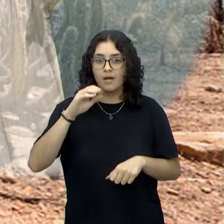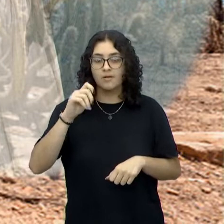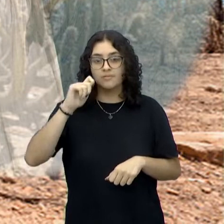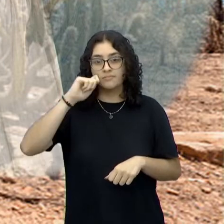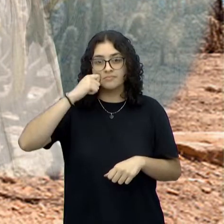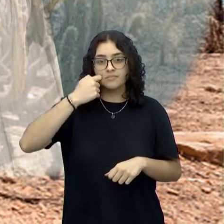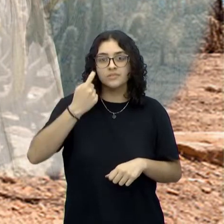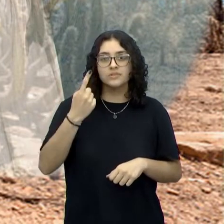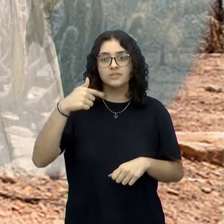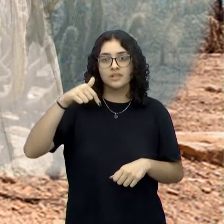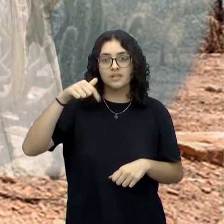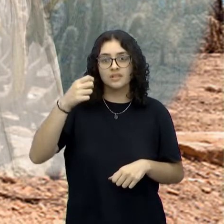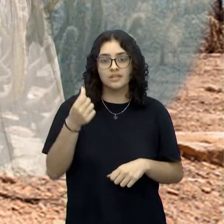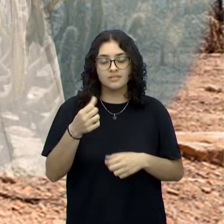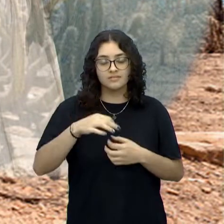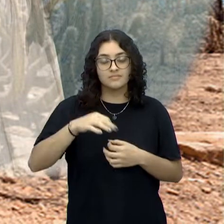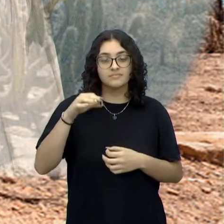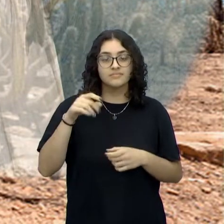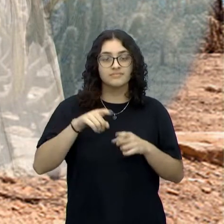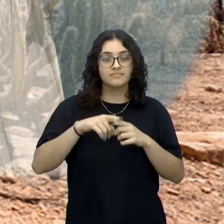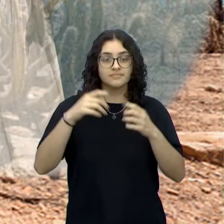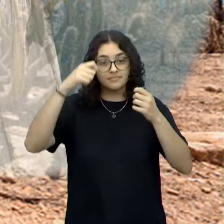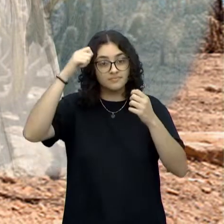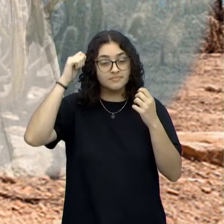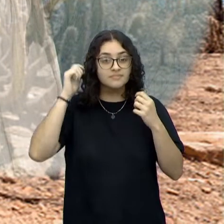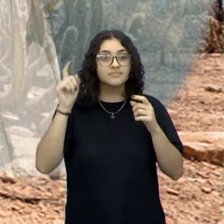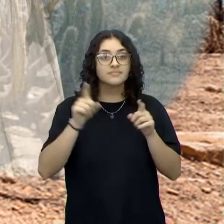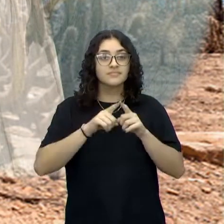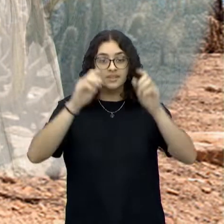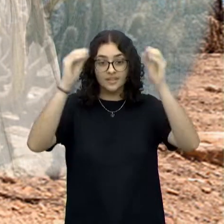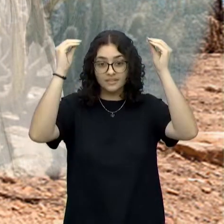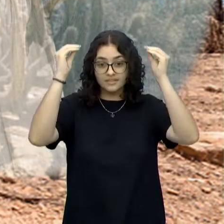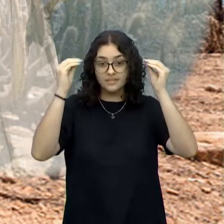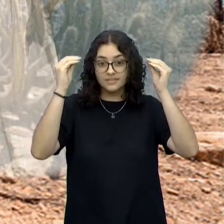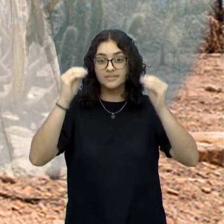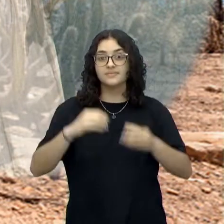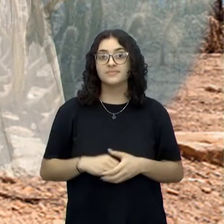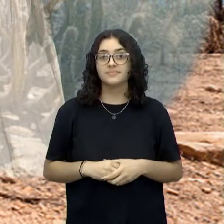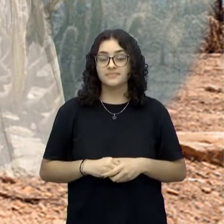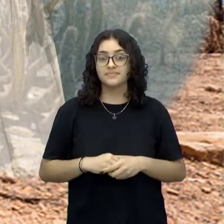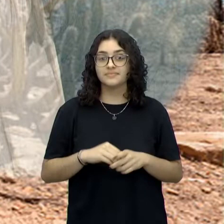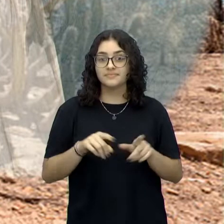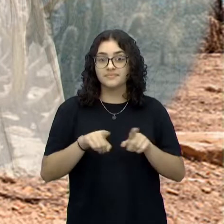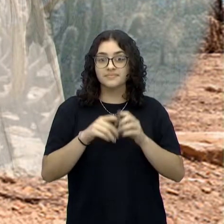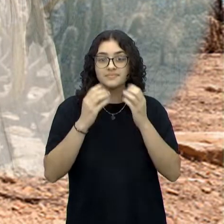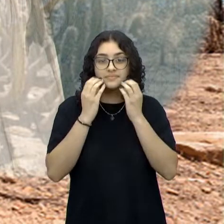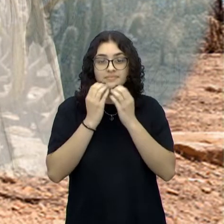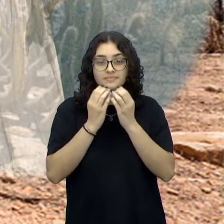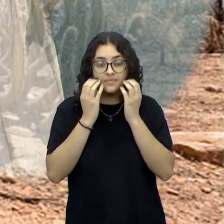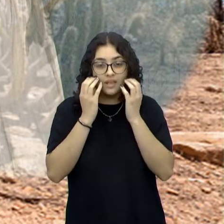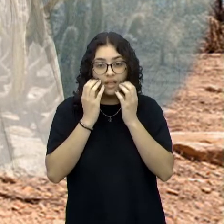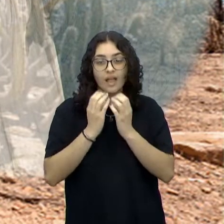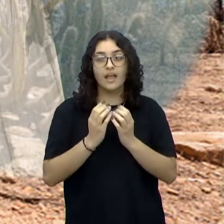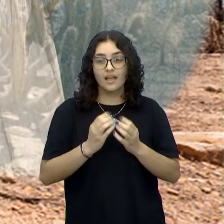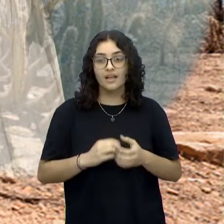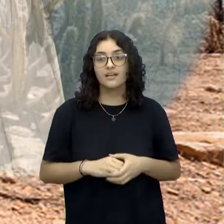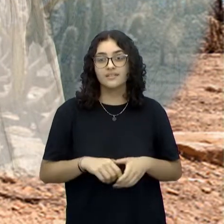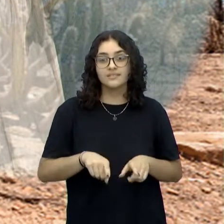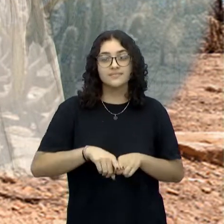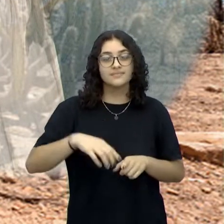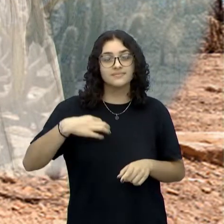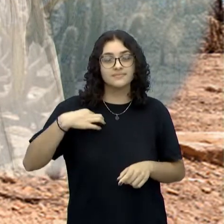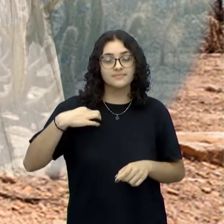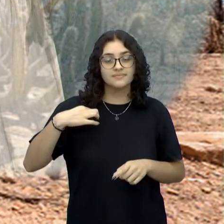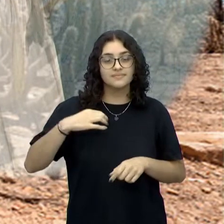de 1,76 m, cabelo curto, hoje estou usando um chapéu, barba um pouco crescida, uma